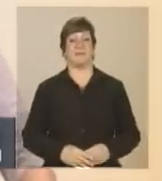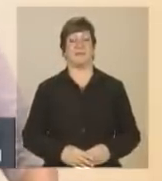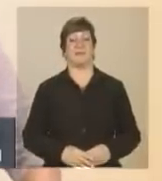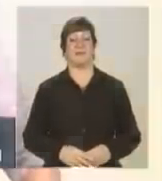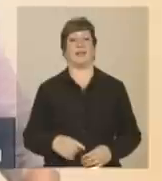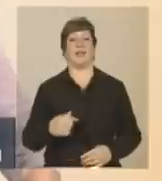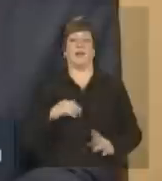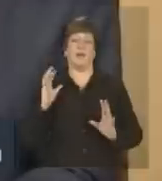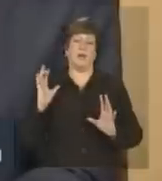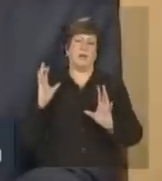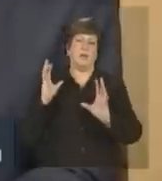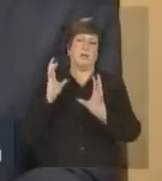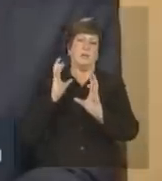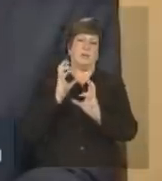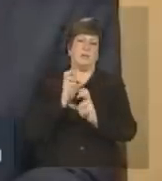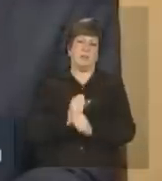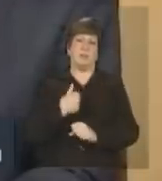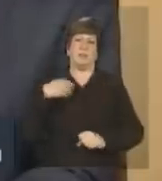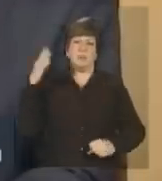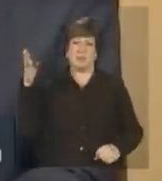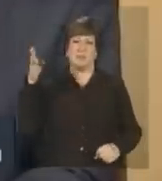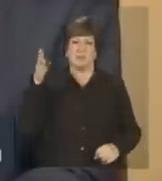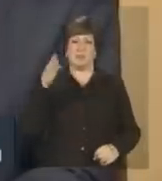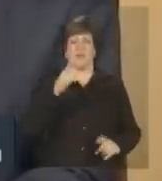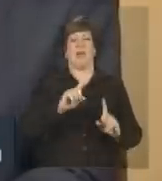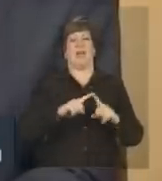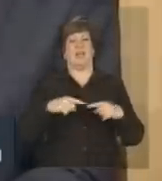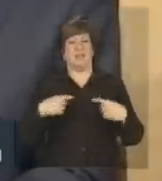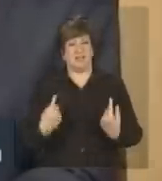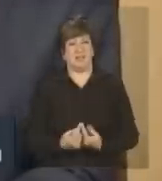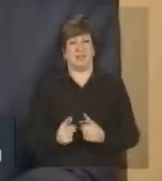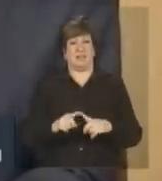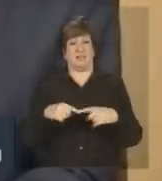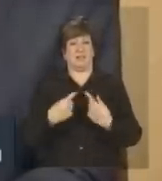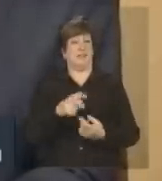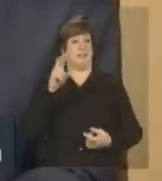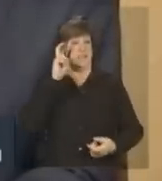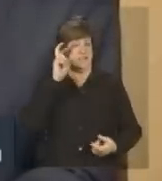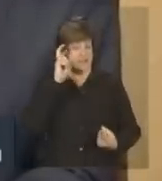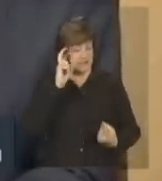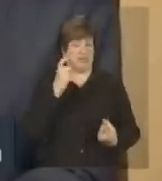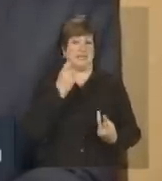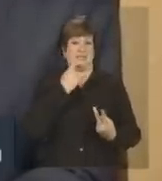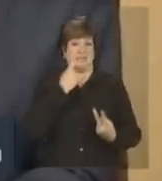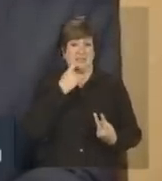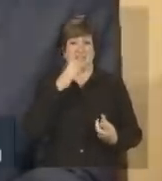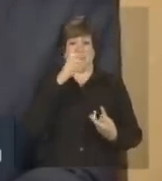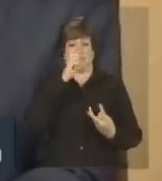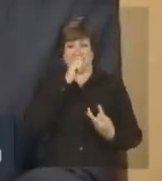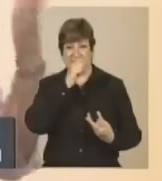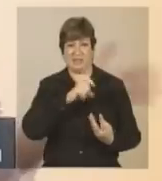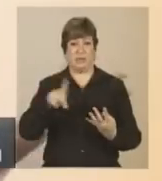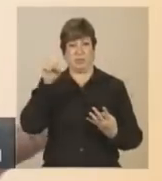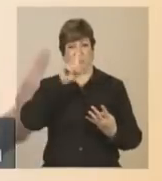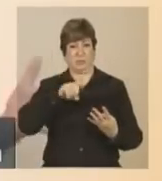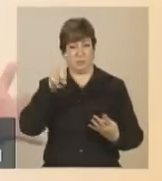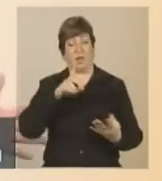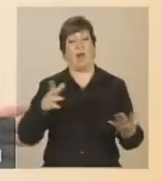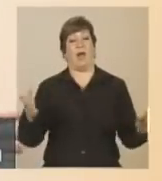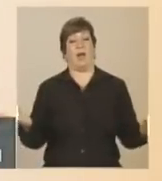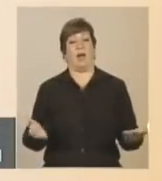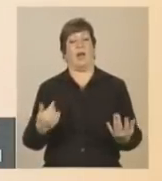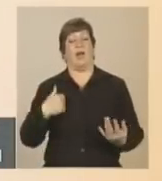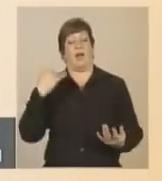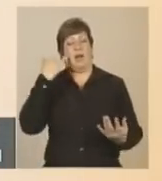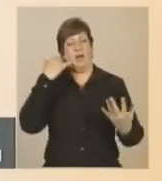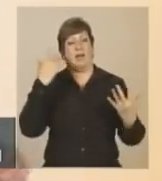uma maratona. Eu comecei a fazer reunião na quinta, na sexta, no sábado, no domingo e hoje na